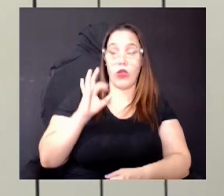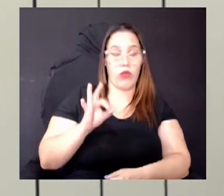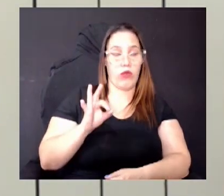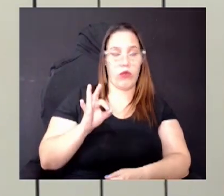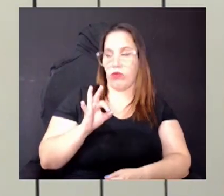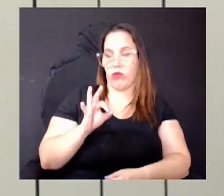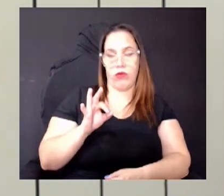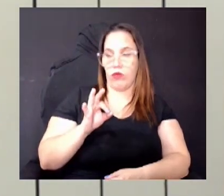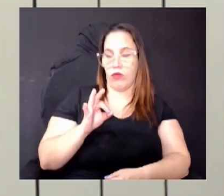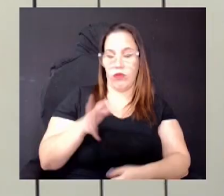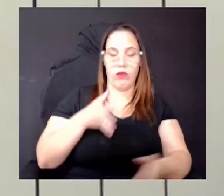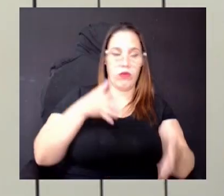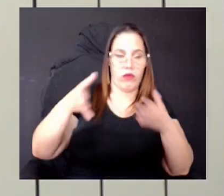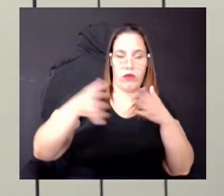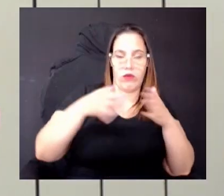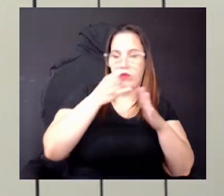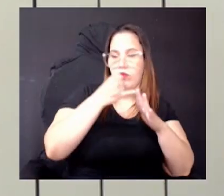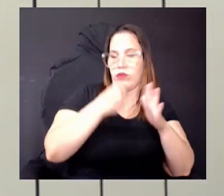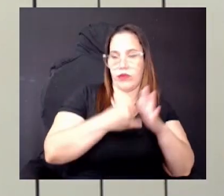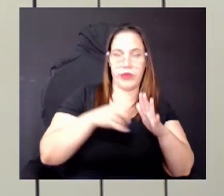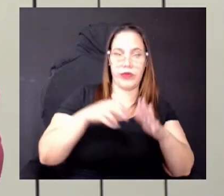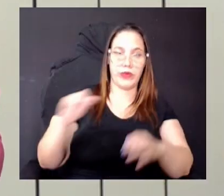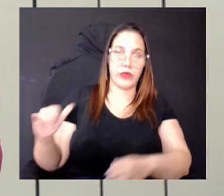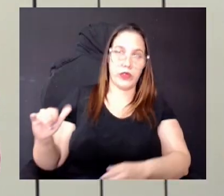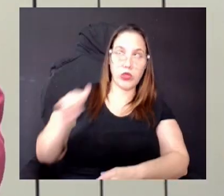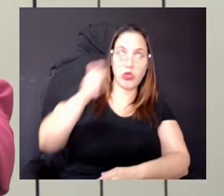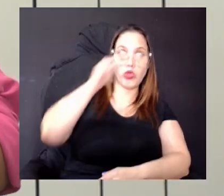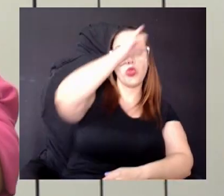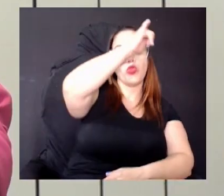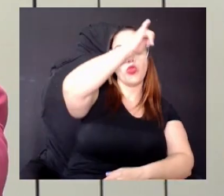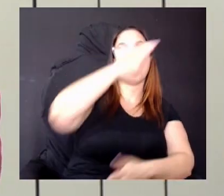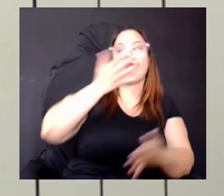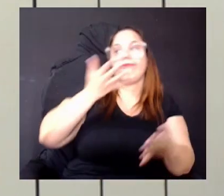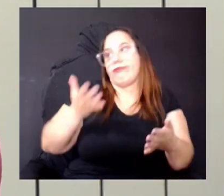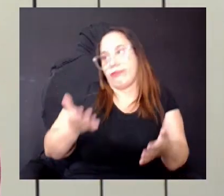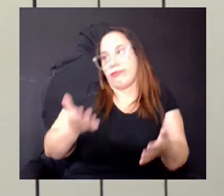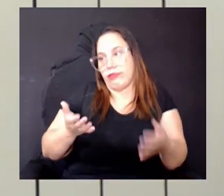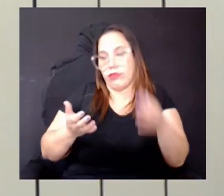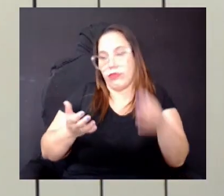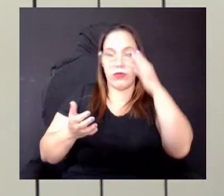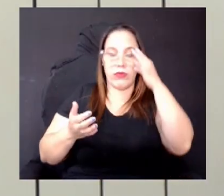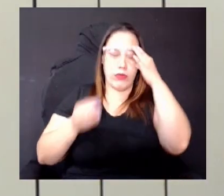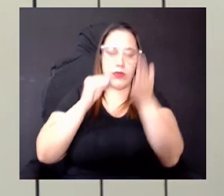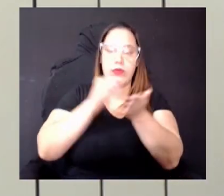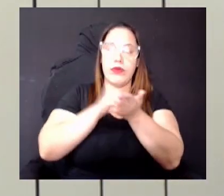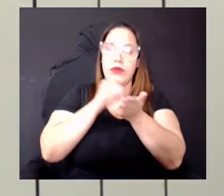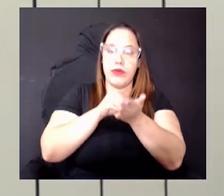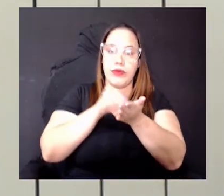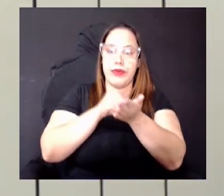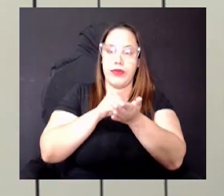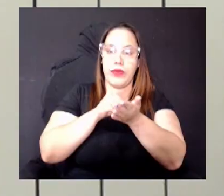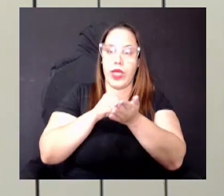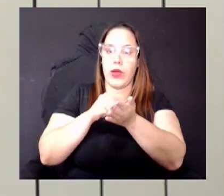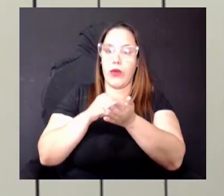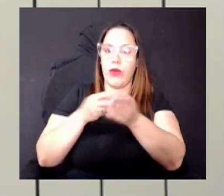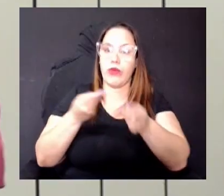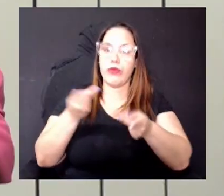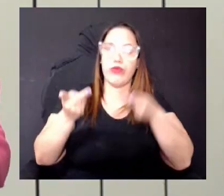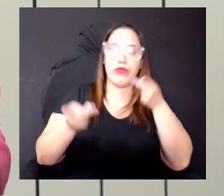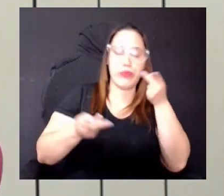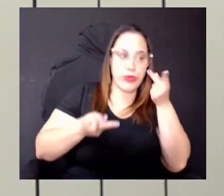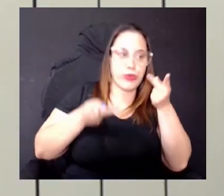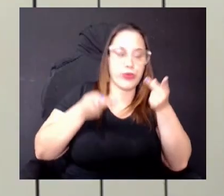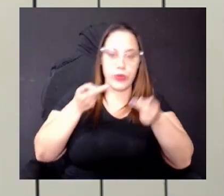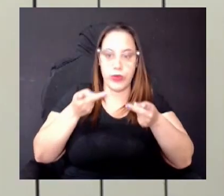das entidades do setor aéreo, e aí a falta desse pronunciamento acaba